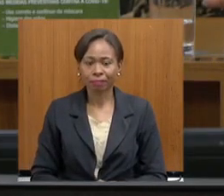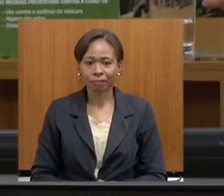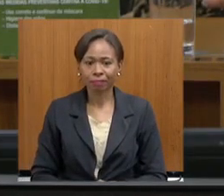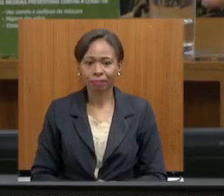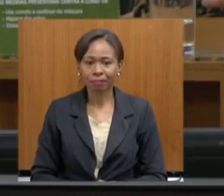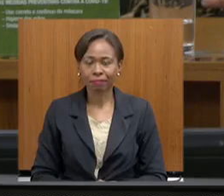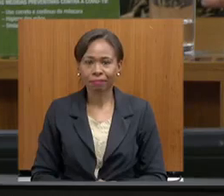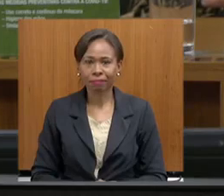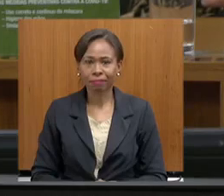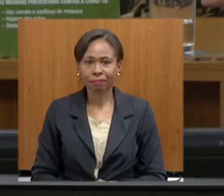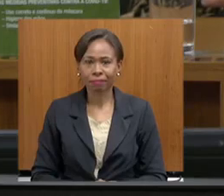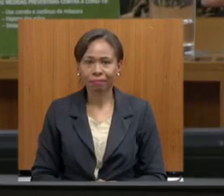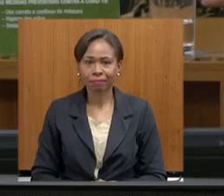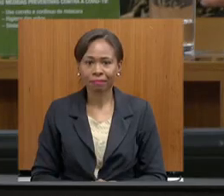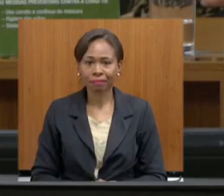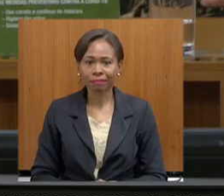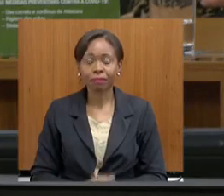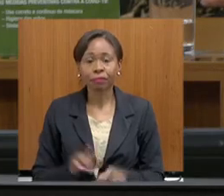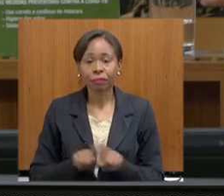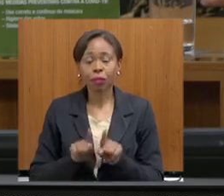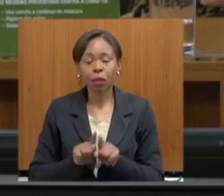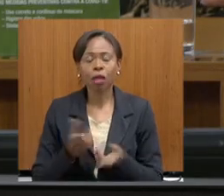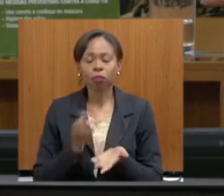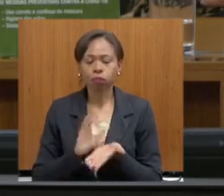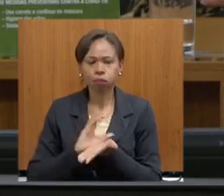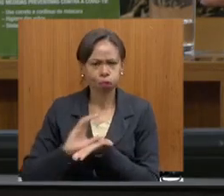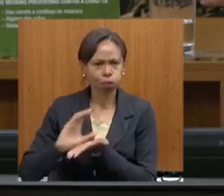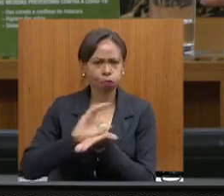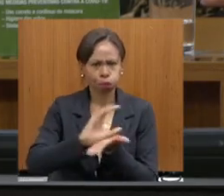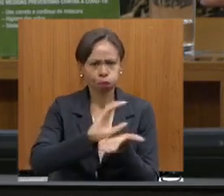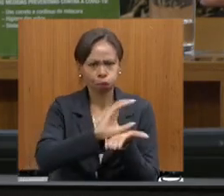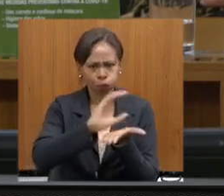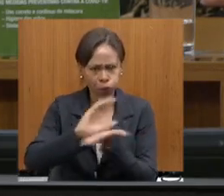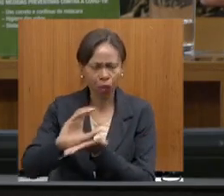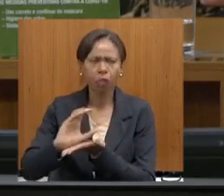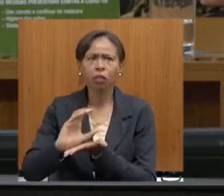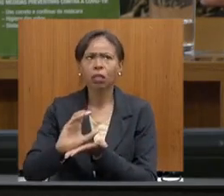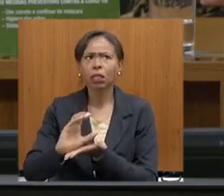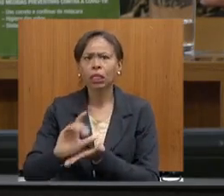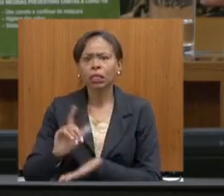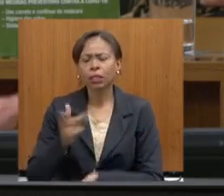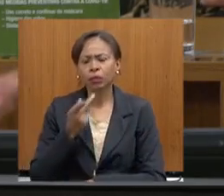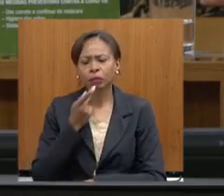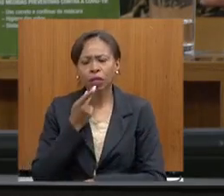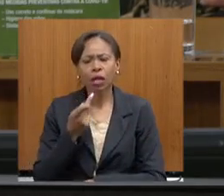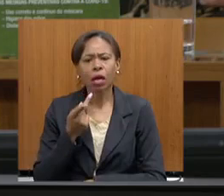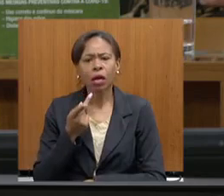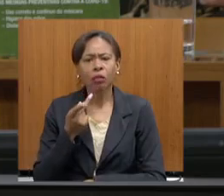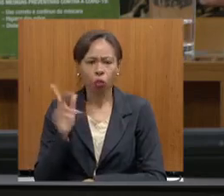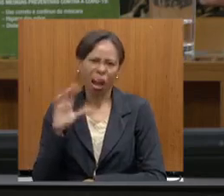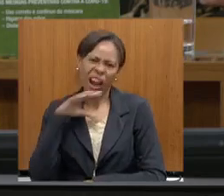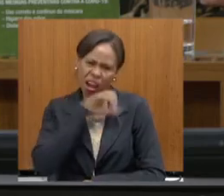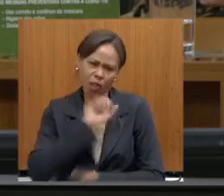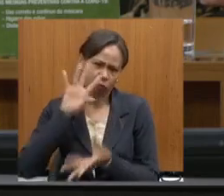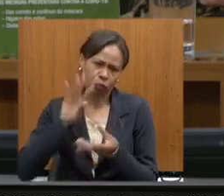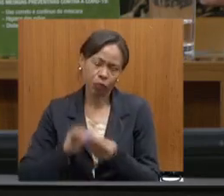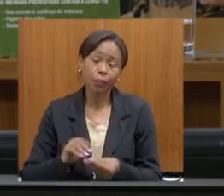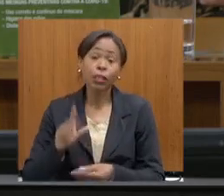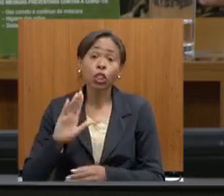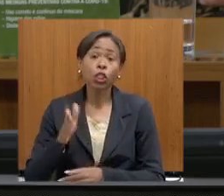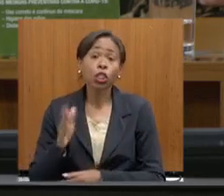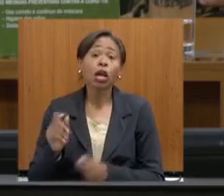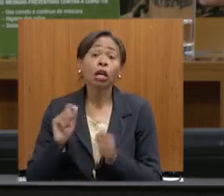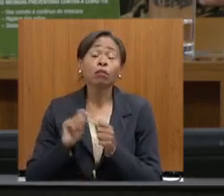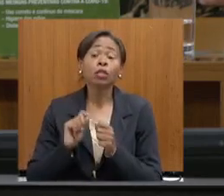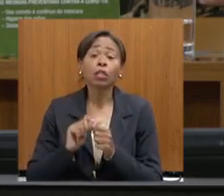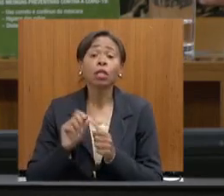setoriais né promoção de cadeiras investimentos podemos falar e vou passar rapidamente nós fizemos